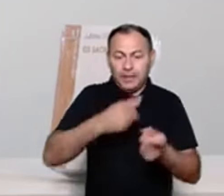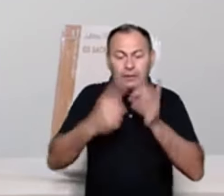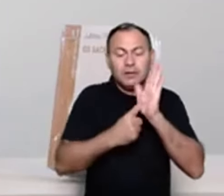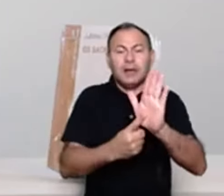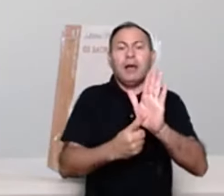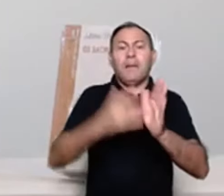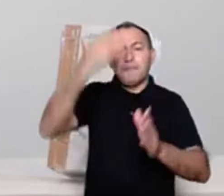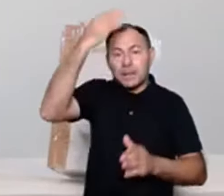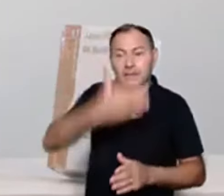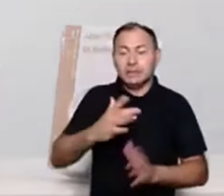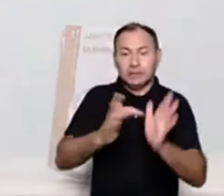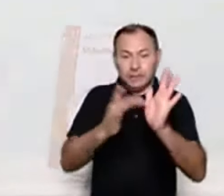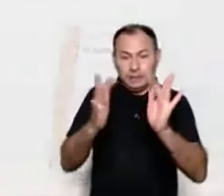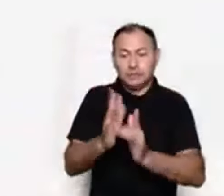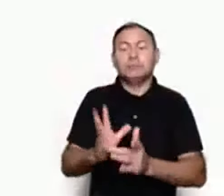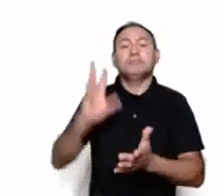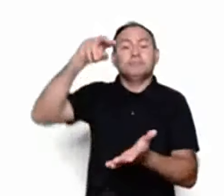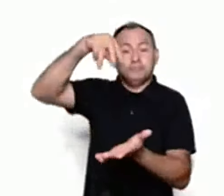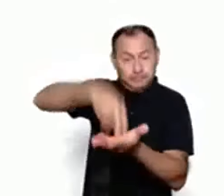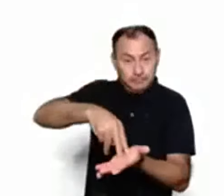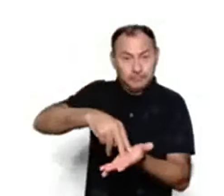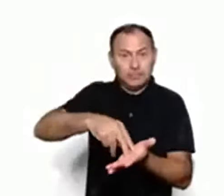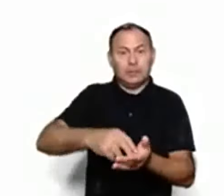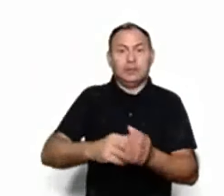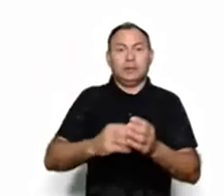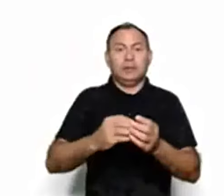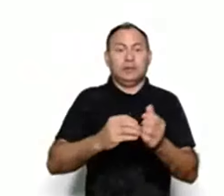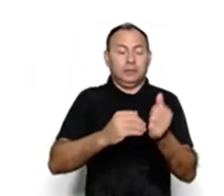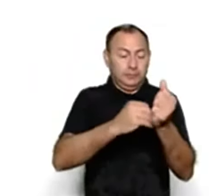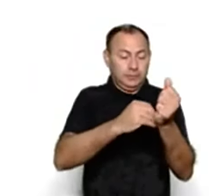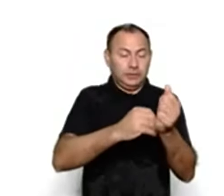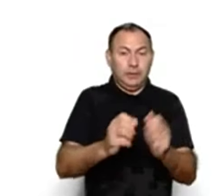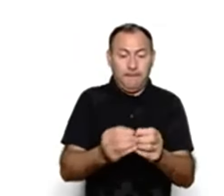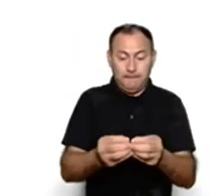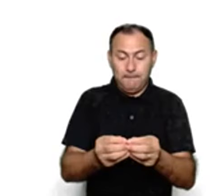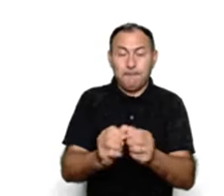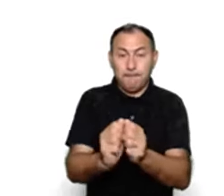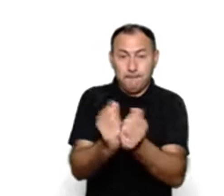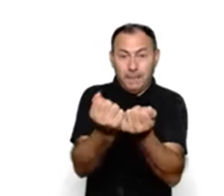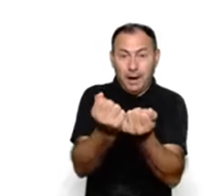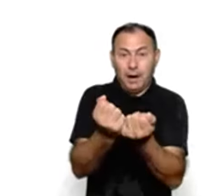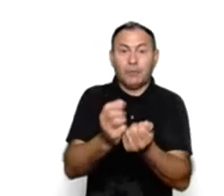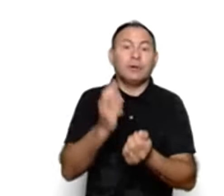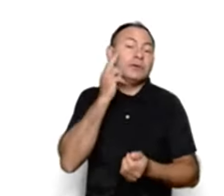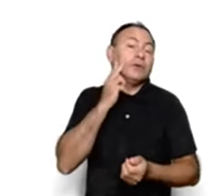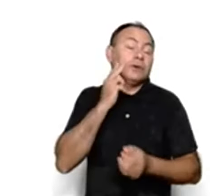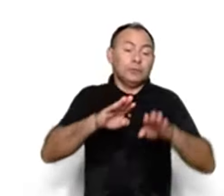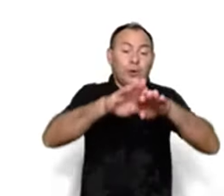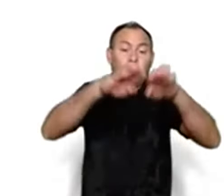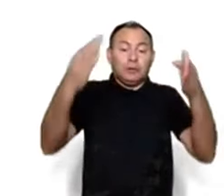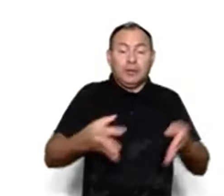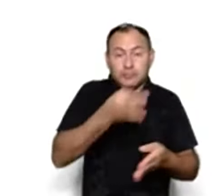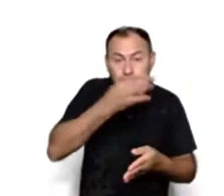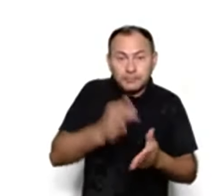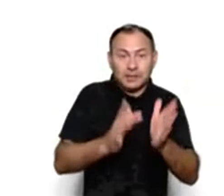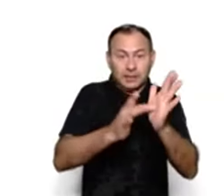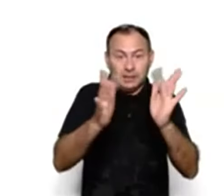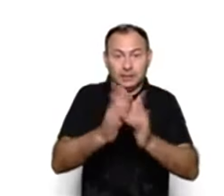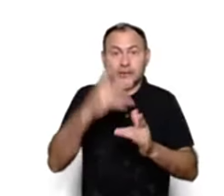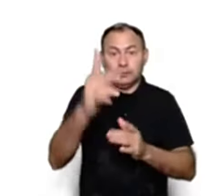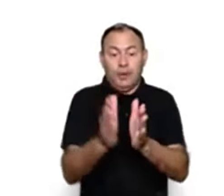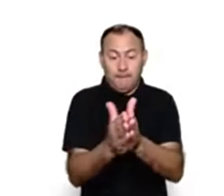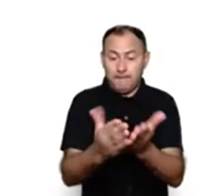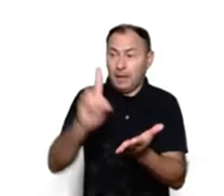nós a presença de Cristo. Cristo está presente no mistério do pão e do vinho, sob o altar, na eucaristia. Cristo está